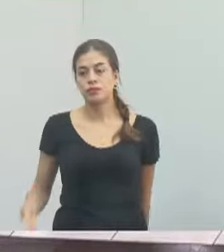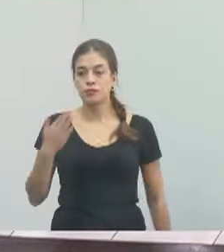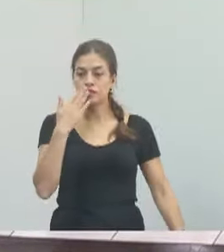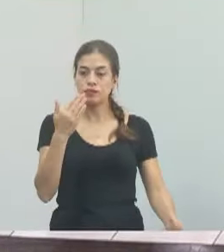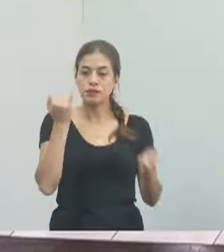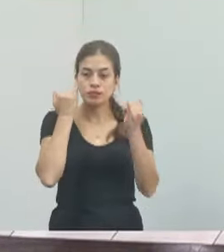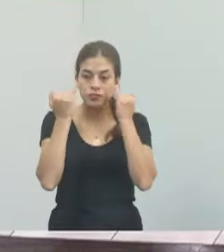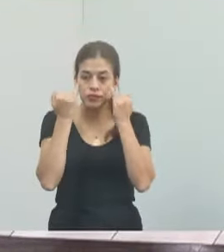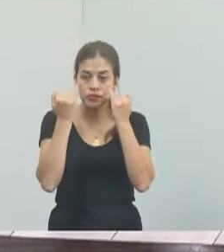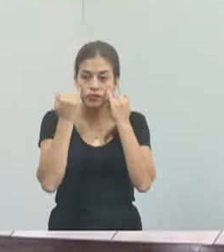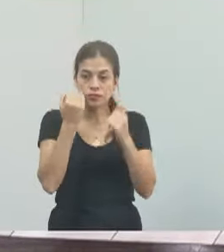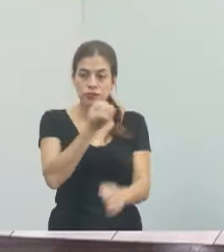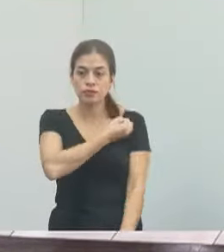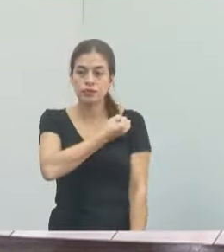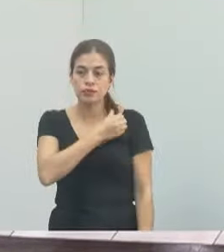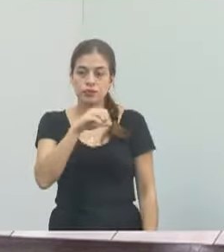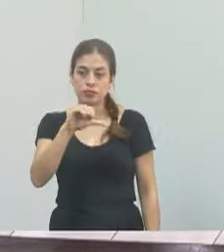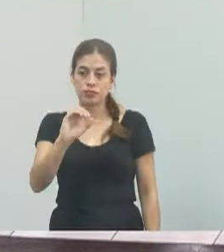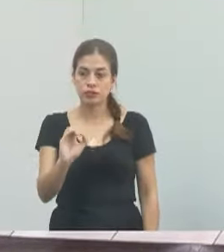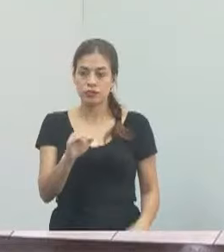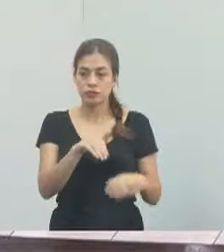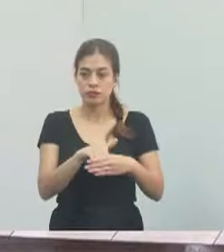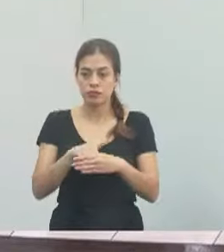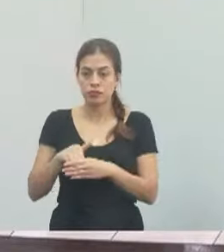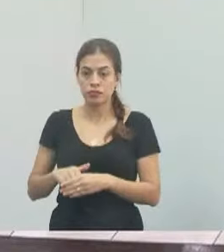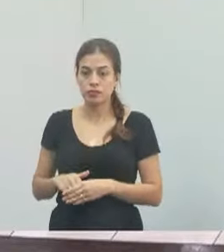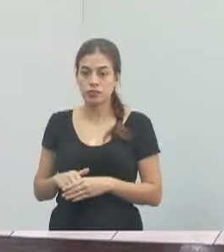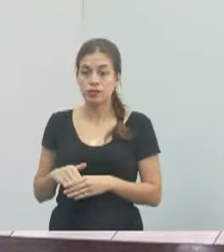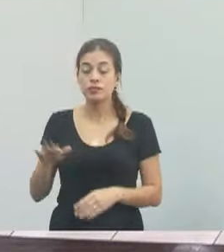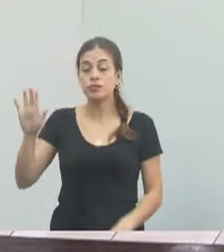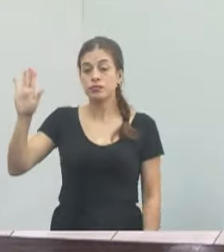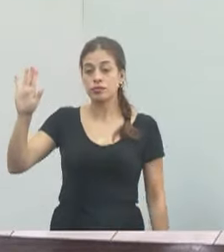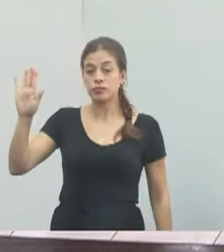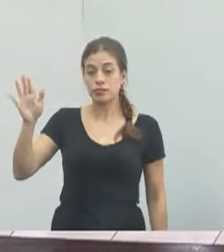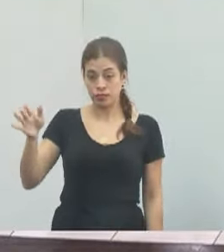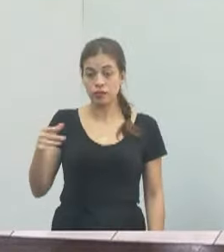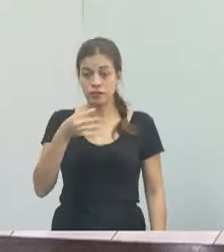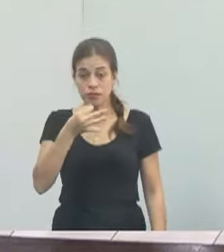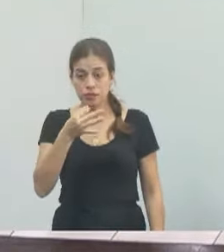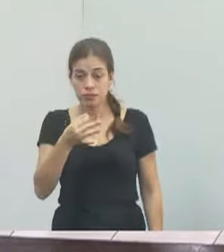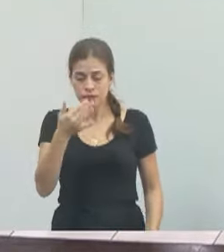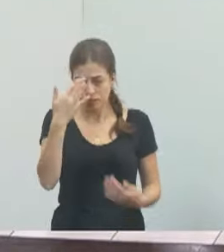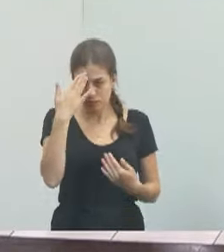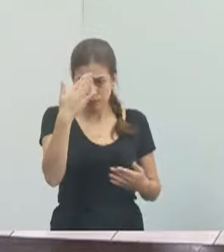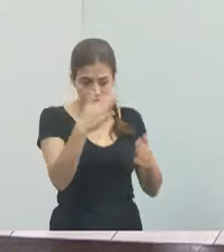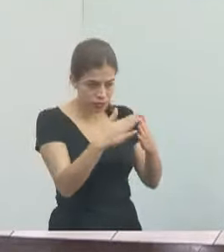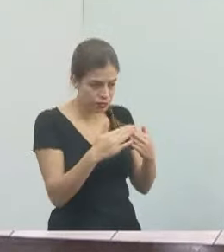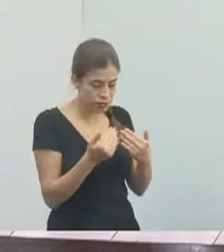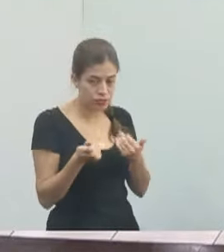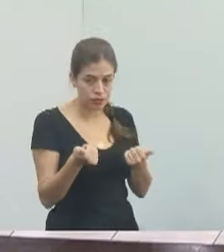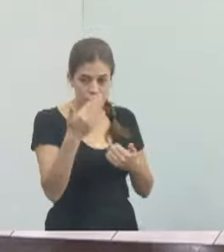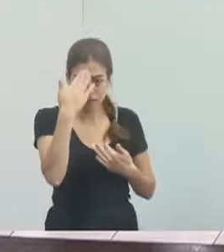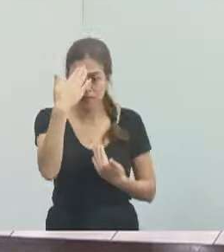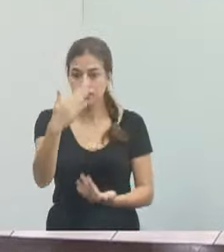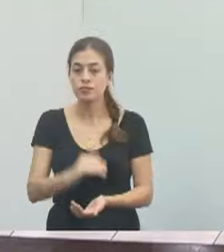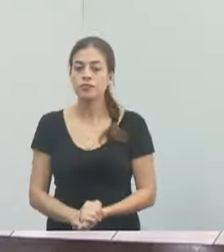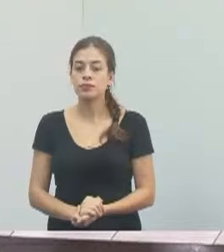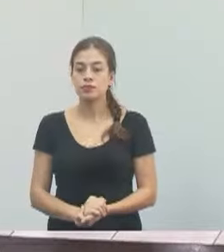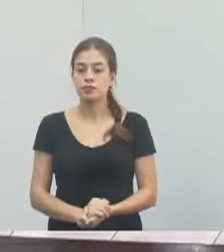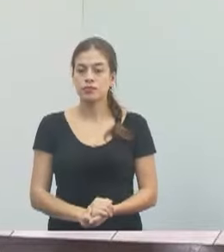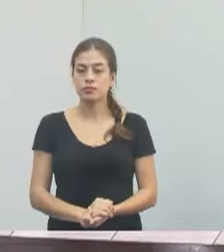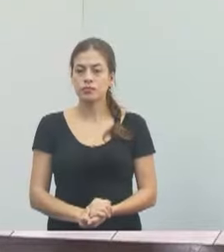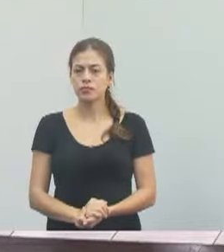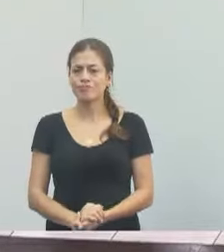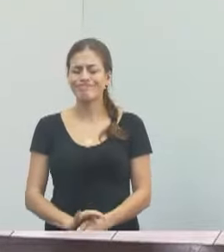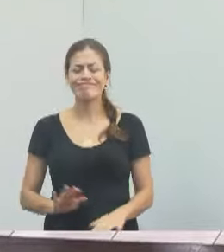informações número 90 em votação os que foram encontros Presidente também quero colaborar por gentileza Muito obrigado senhor presidente Olha